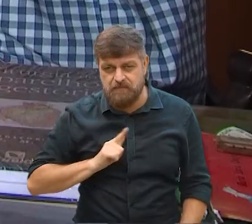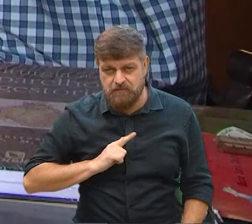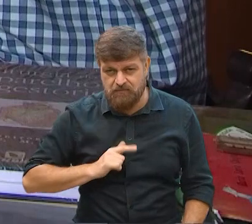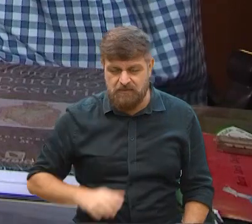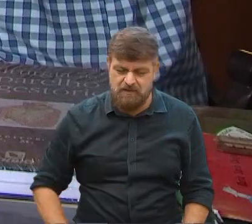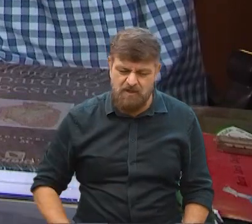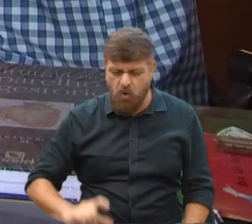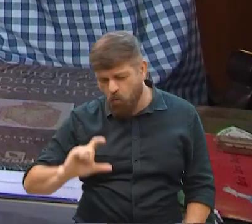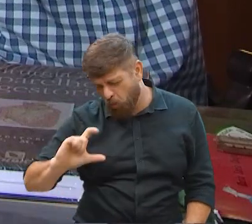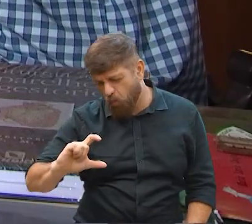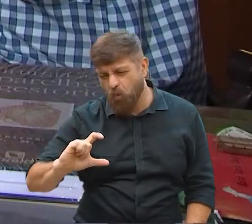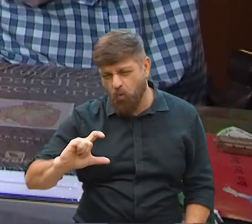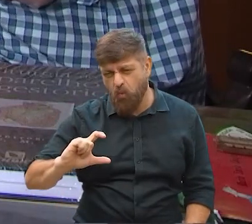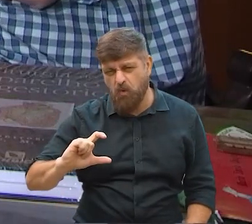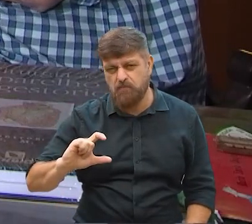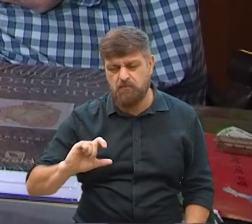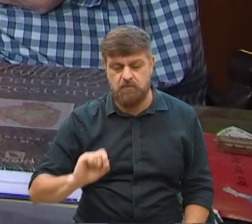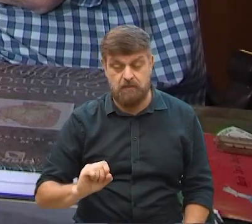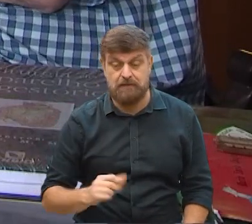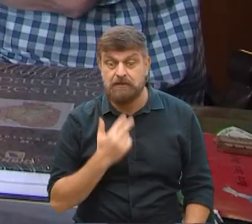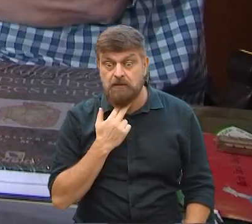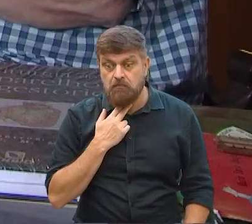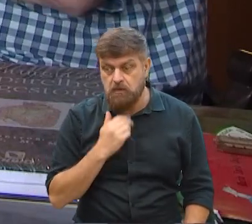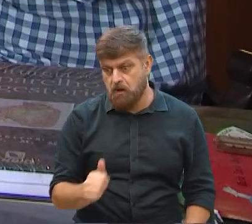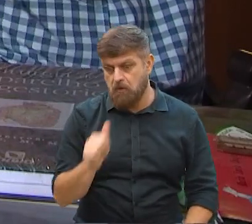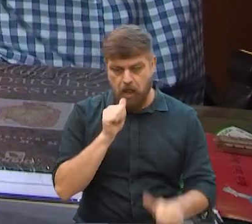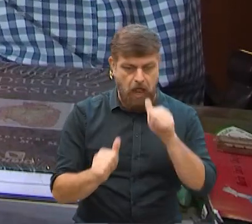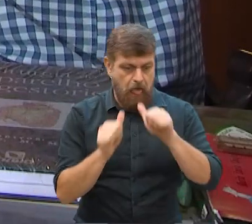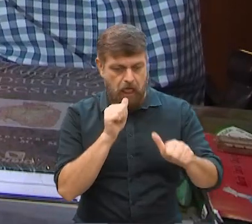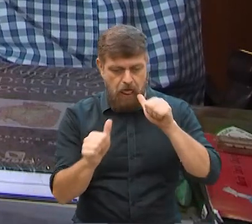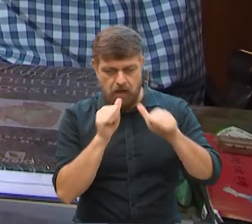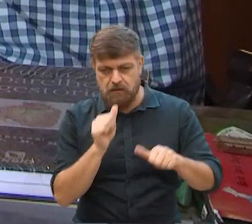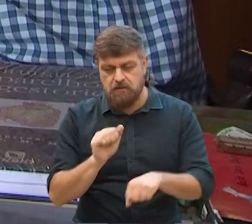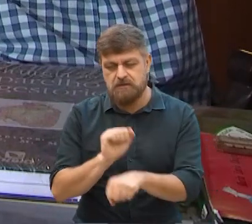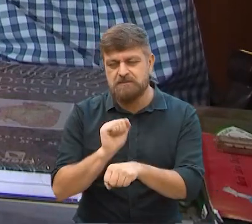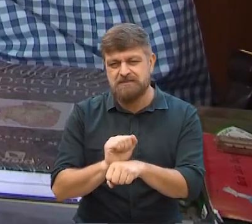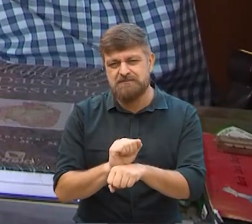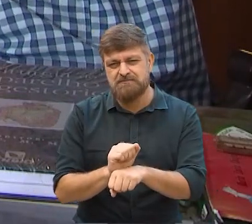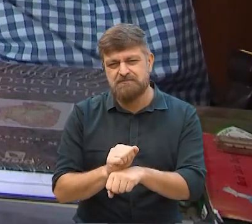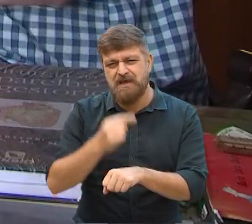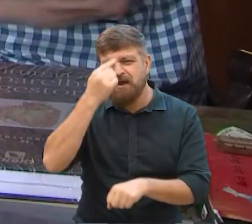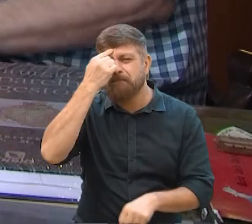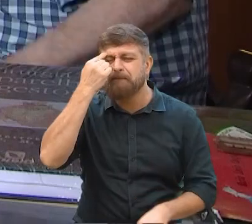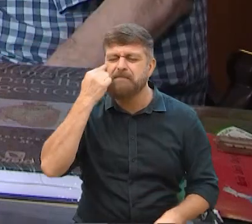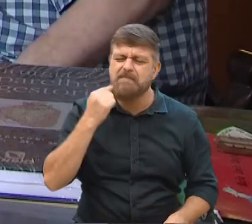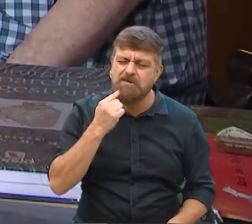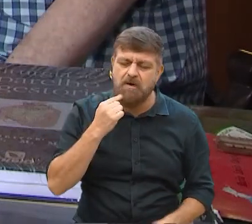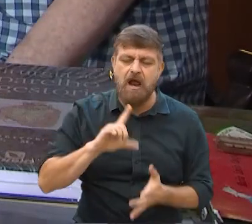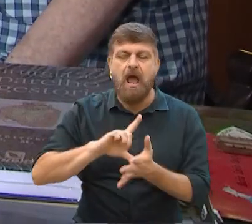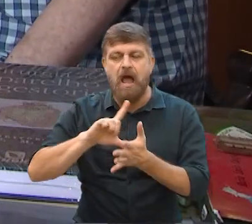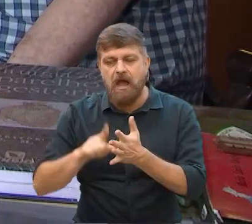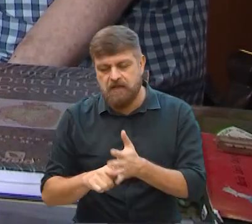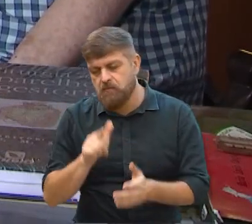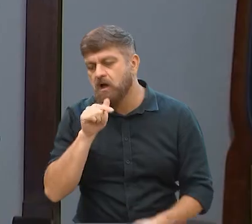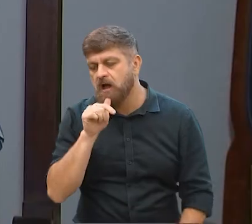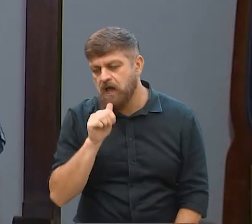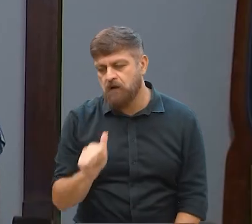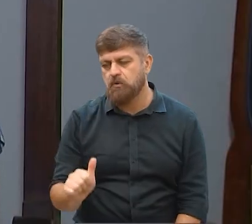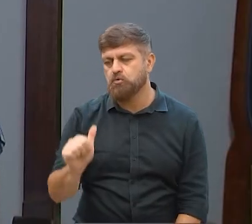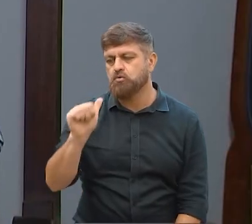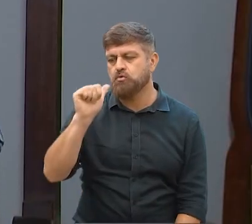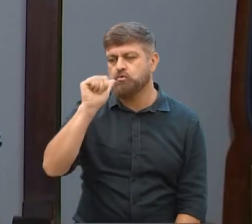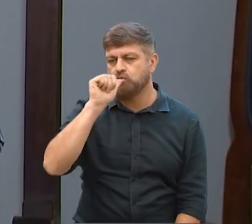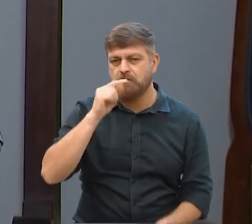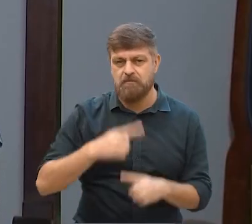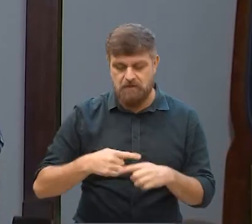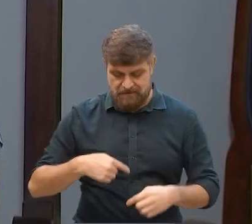meio copo, menos, assim, não tomar muito líquido. Entendi. E esperar mais uma meia hora, uma hora. Aí sim, porque nessa hora,